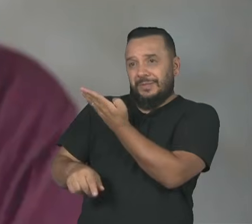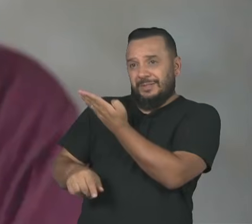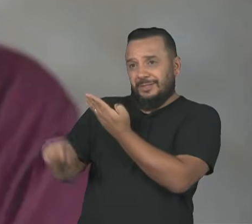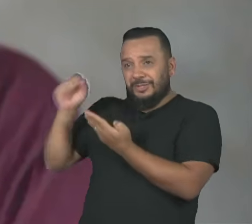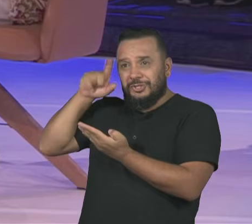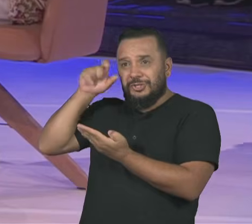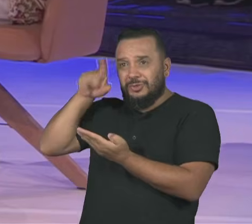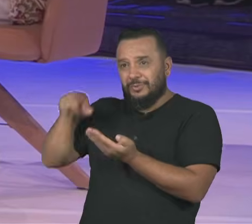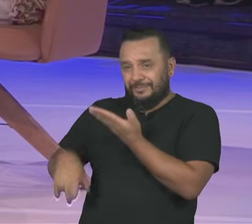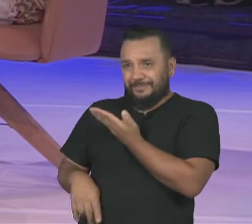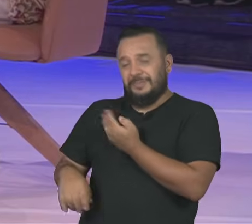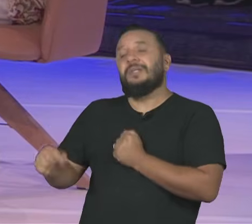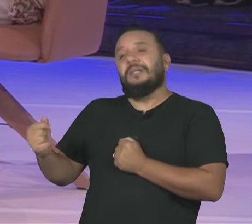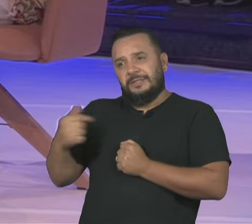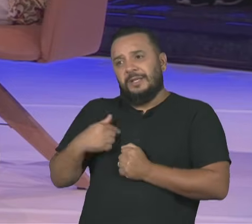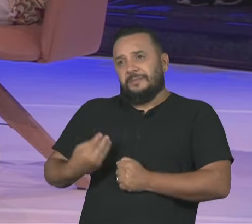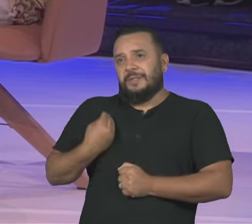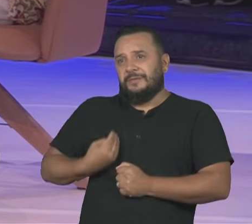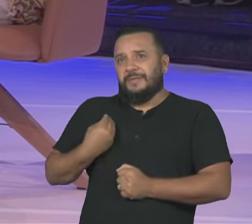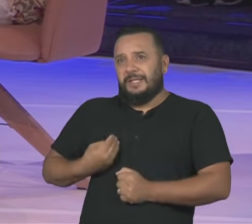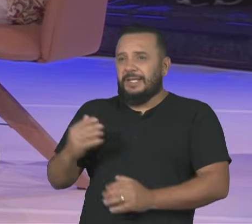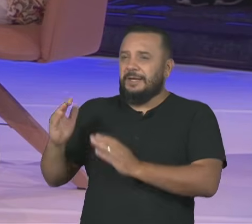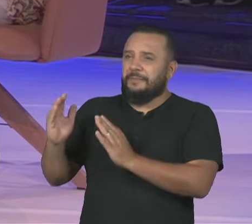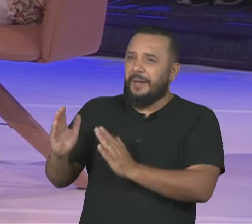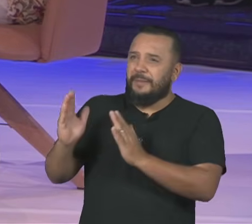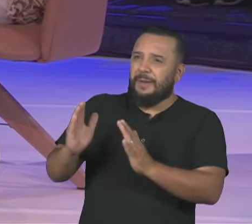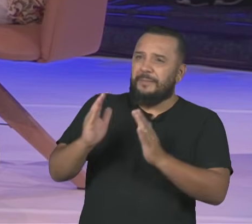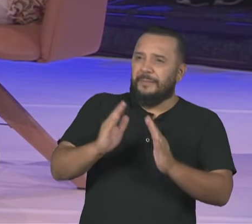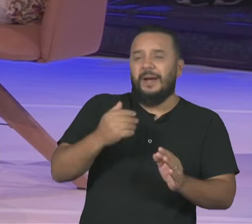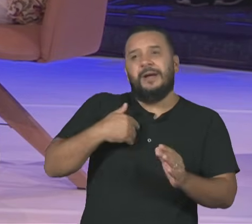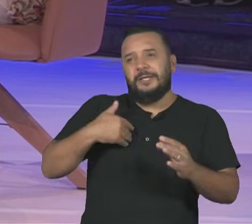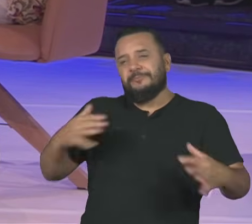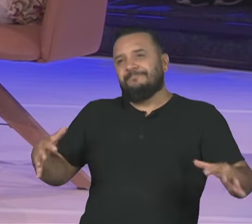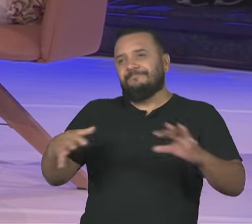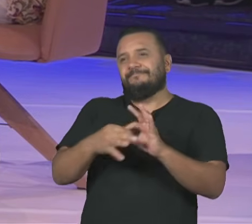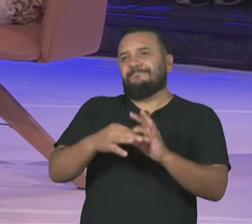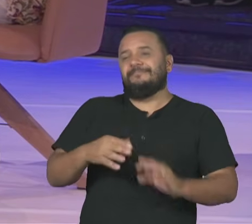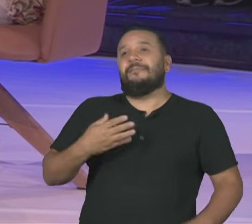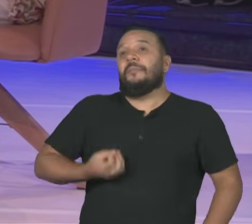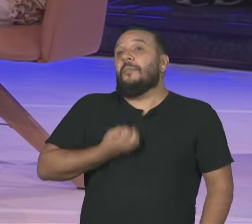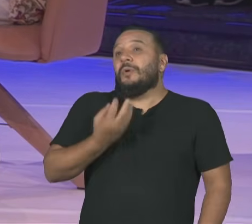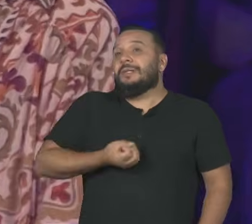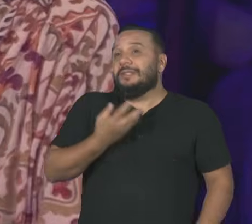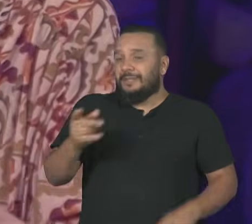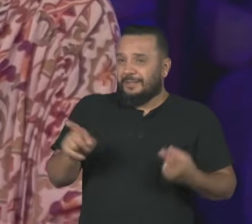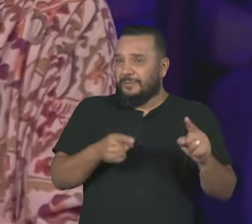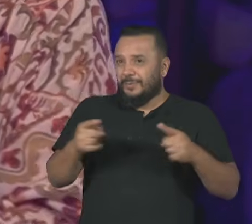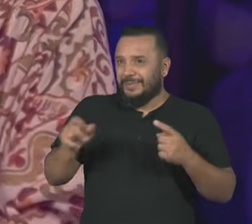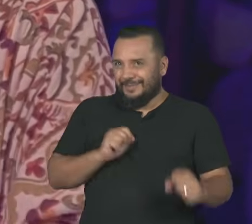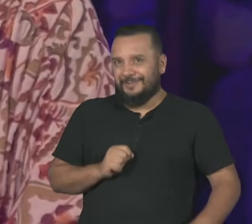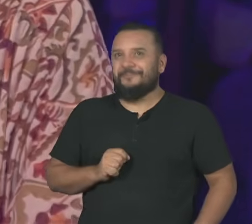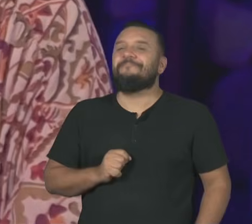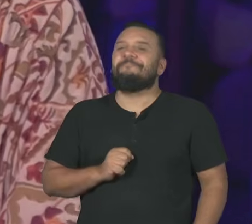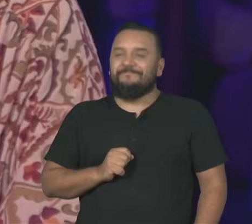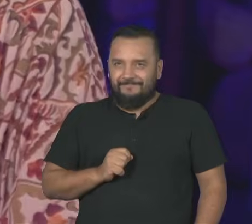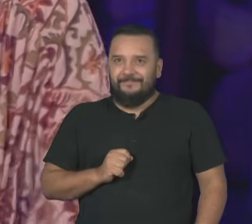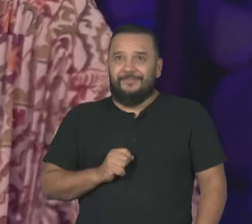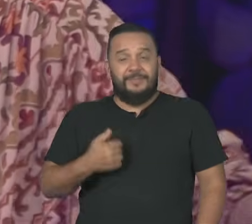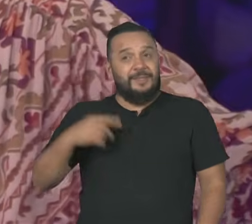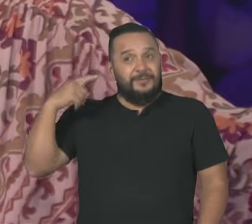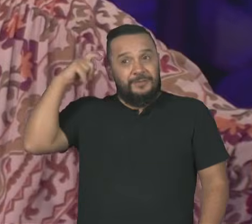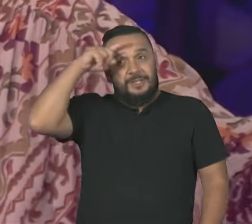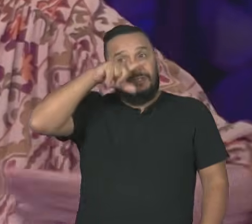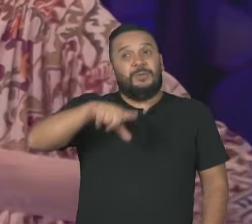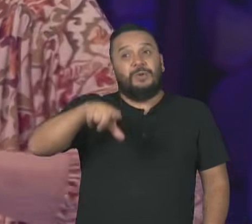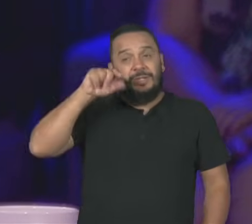ia contando, a gente queria dialogar com a música. Dialogar com a poesia. Com a poesia da música. Difícil foi escolher,